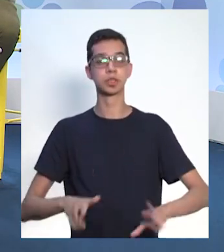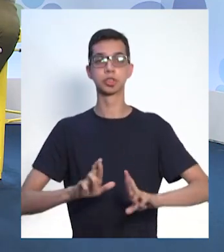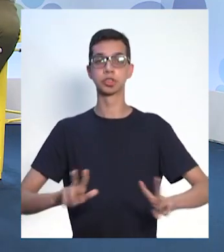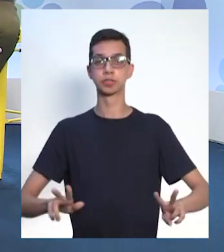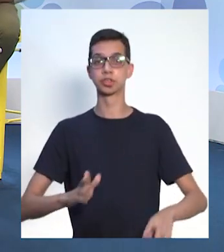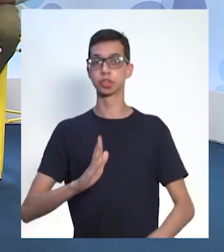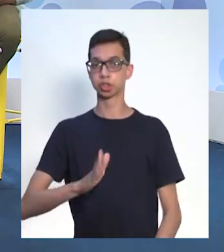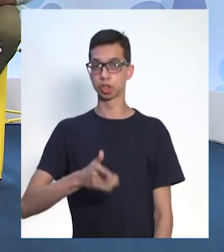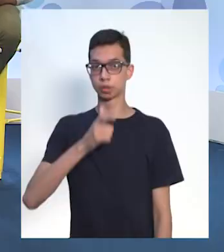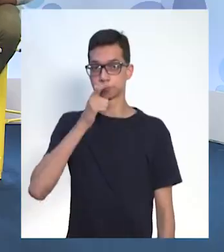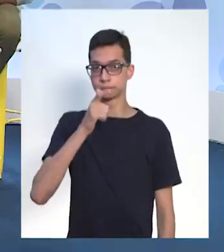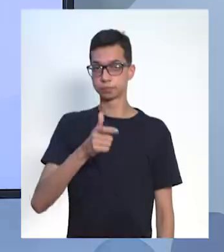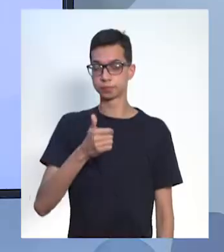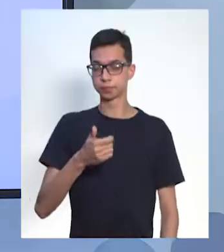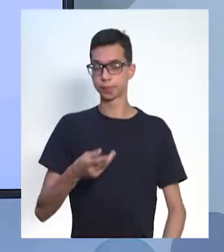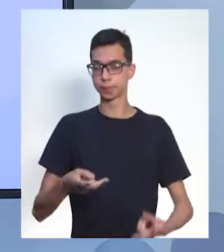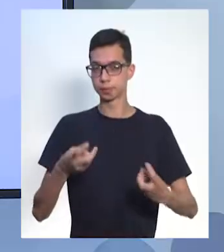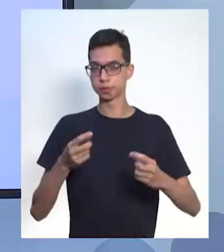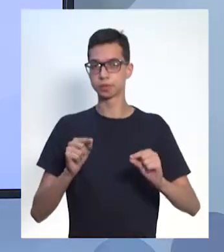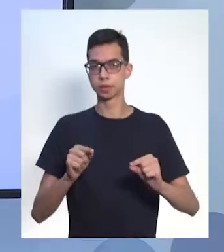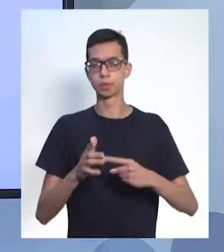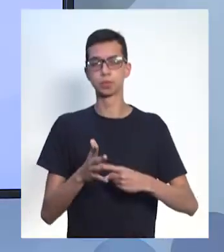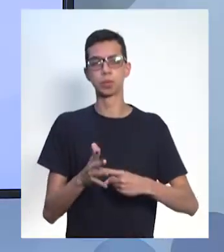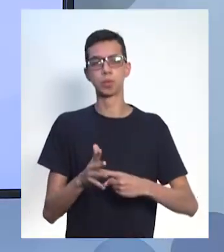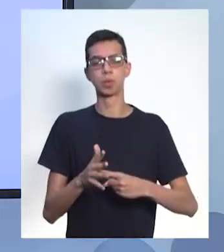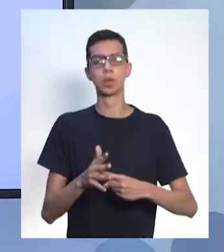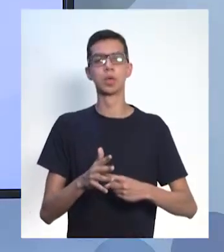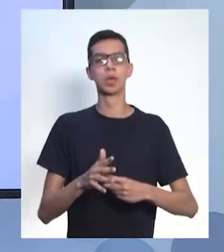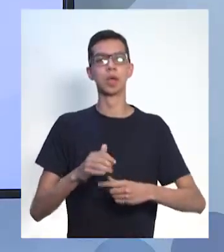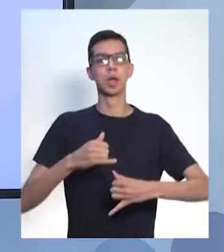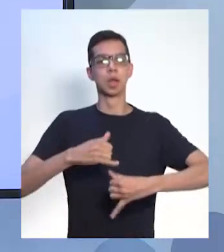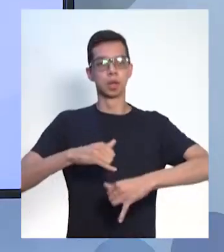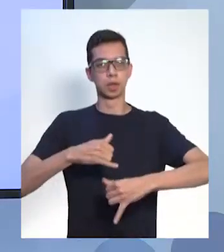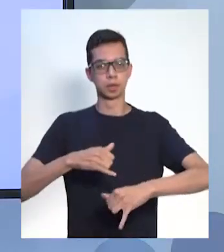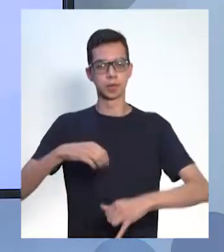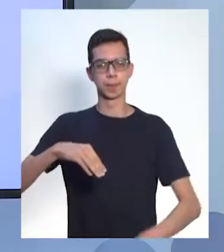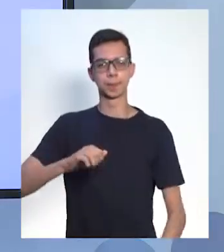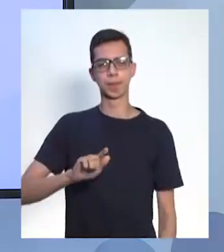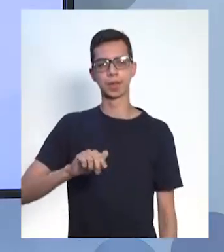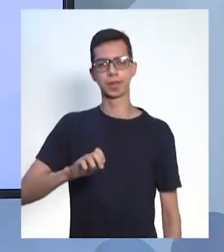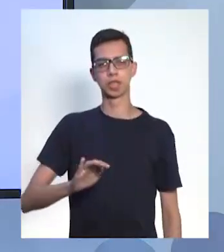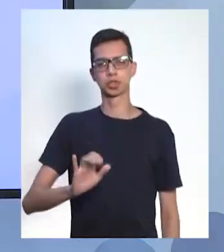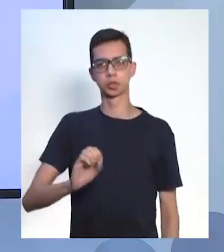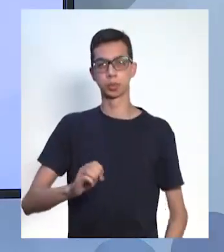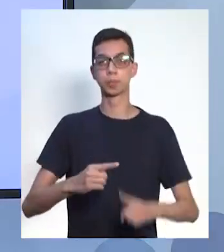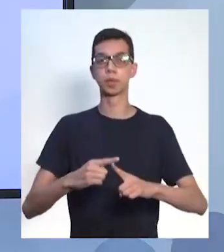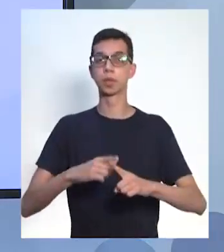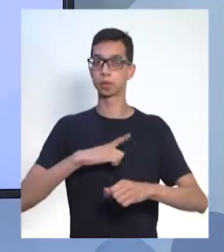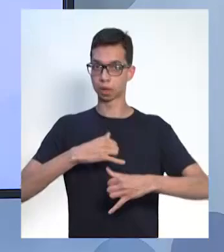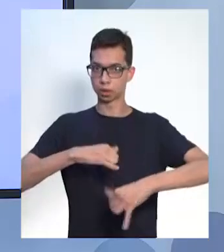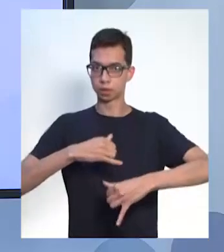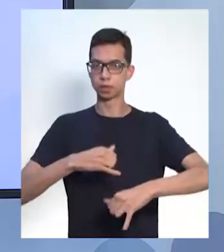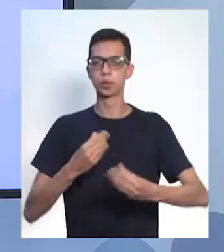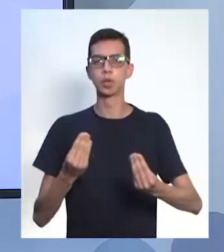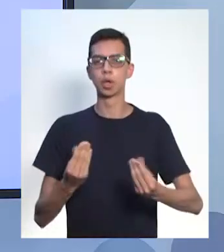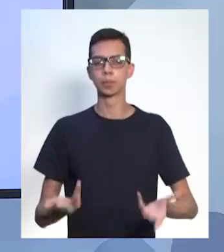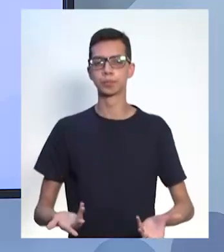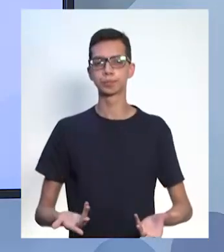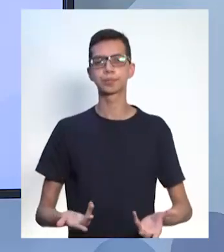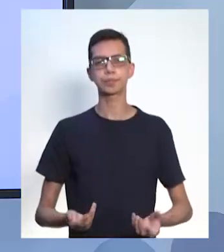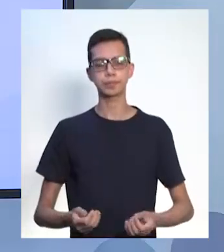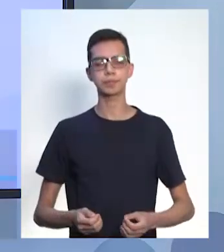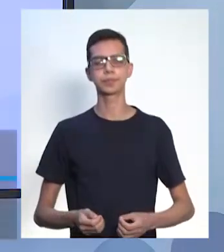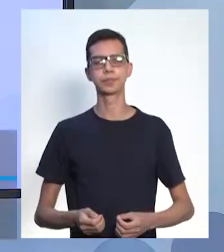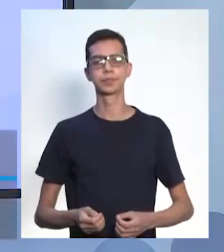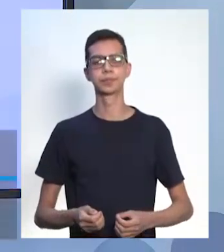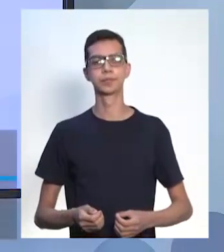né? O gerador eletromagnético, ele gera energia, né? Ele gera energia elétrica a partir da modalidade mecânica, né?